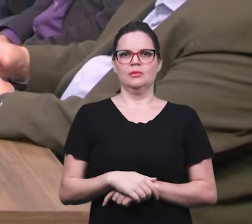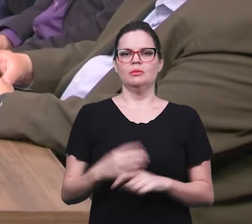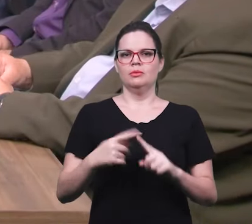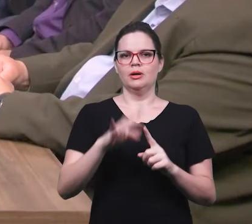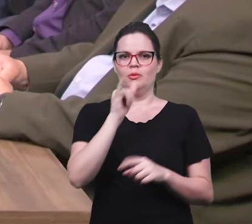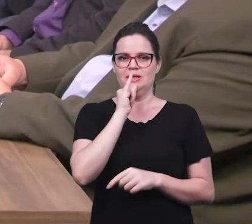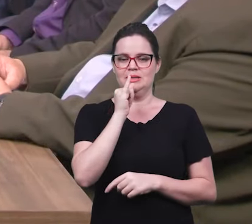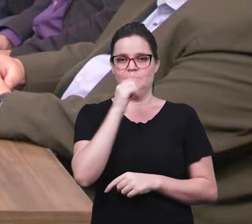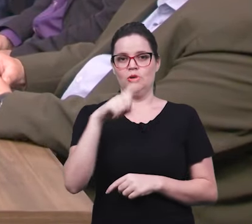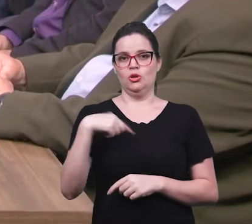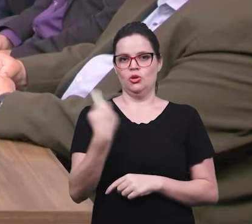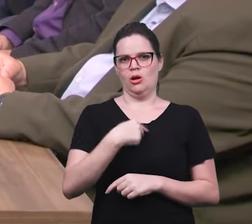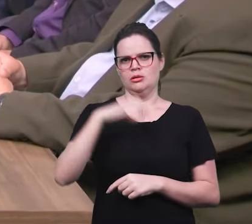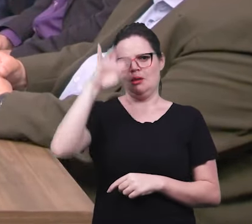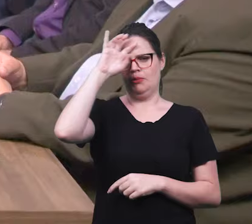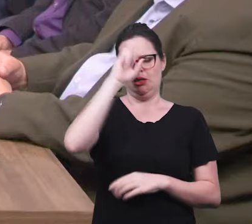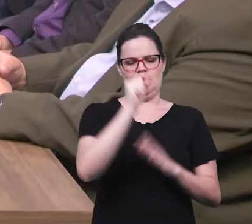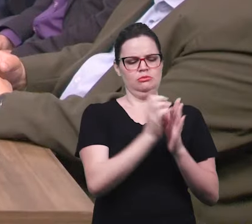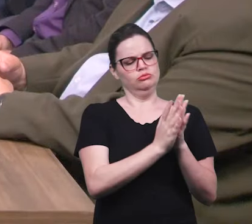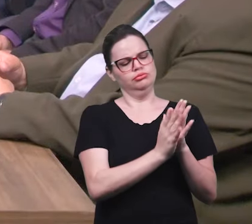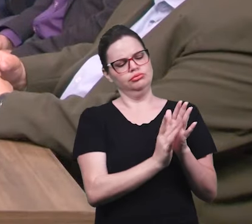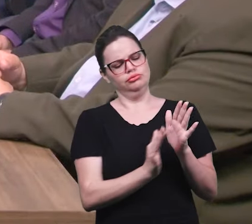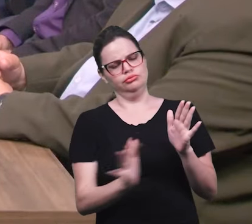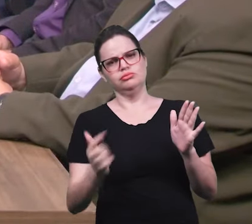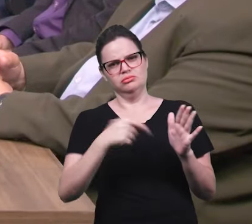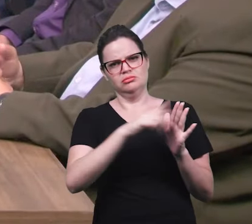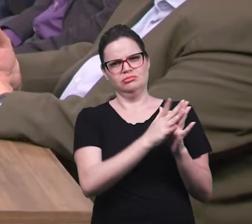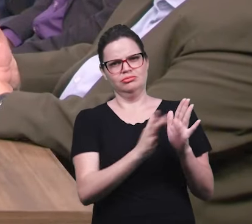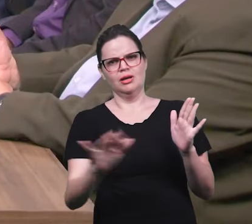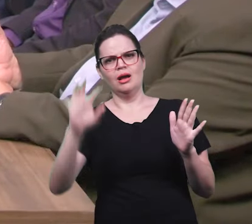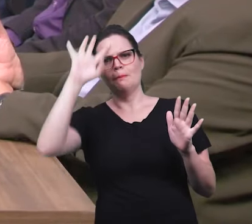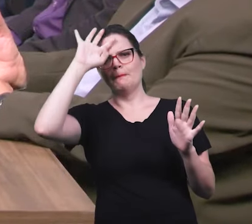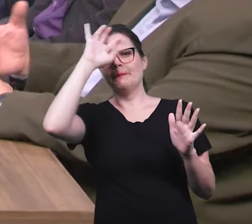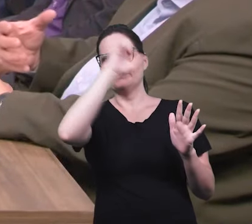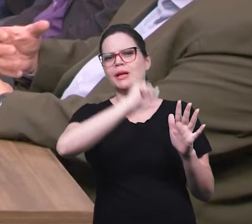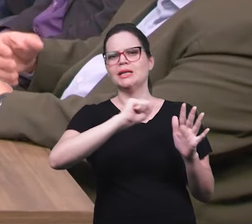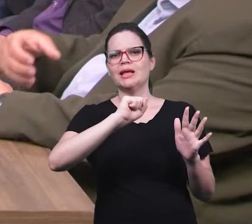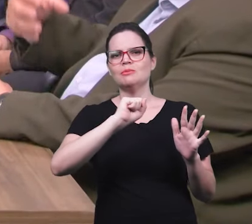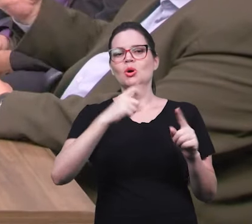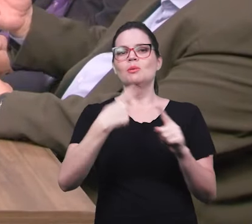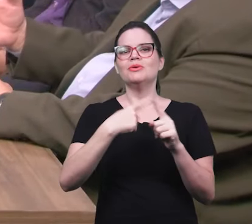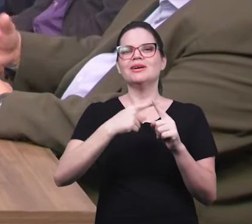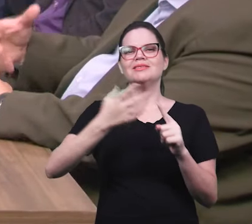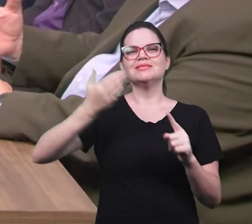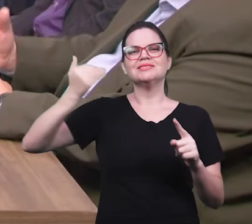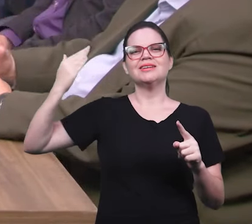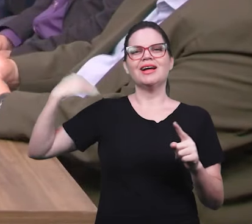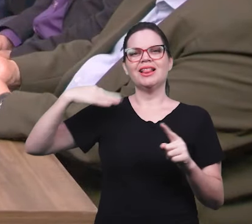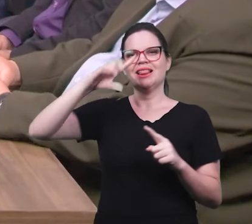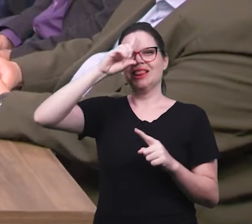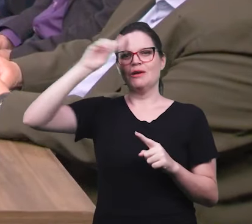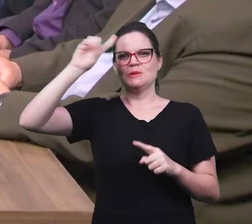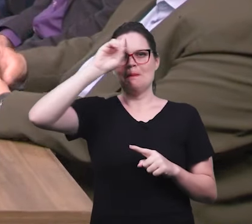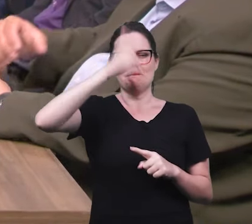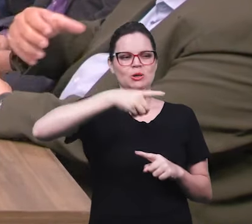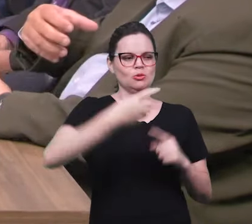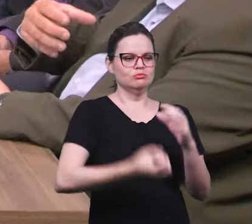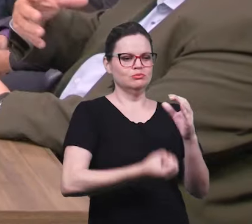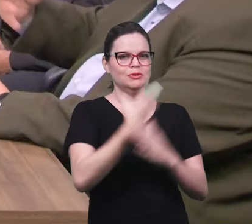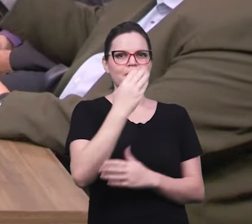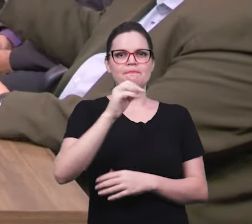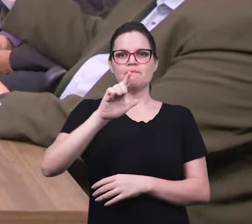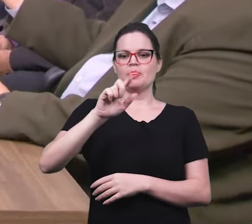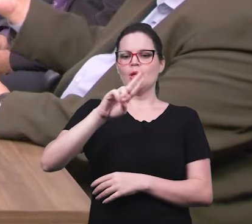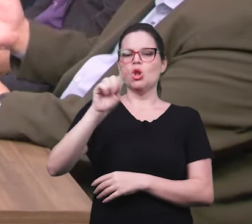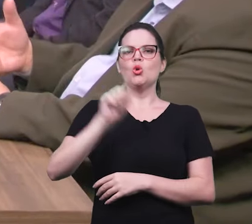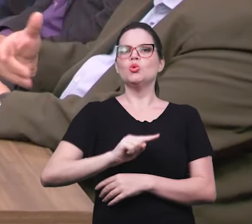universo. Então a gente aprendeu ao longo do tempo aquilo que Deus falou lá no início, haja luz e houve luz. Na verdade, Deus falou assim,